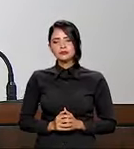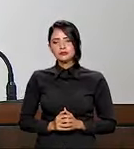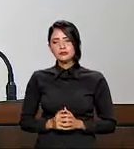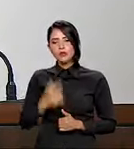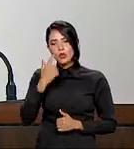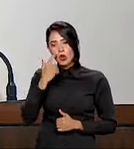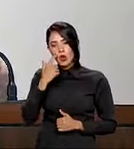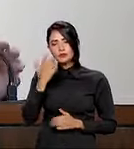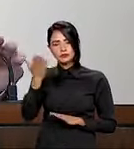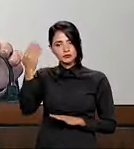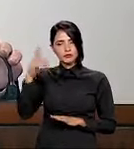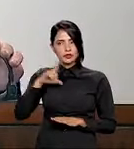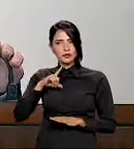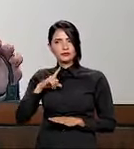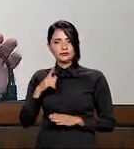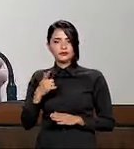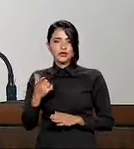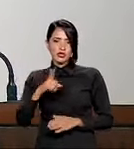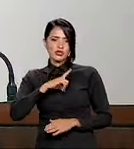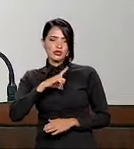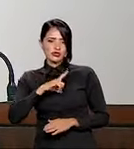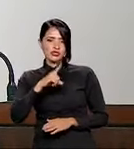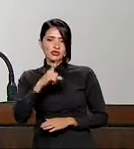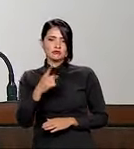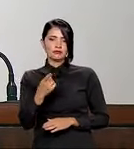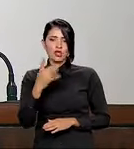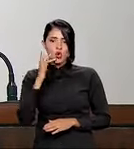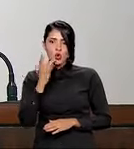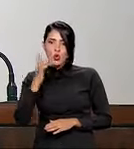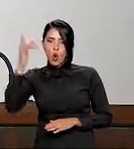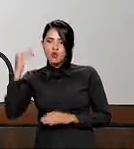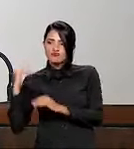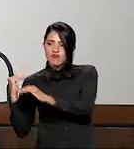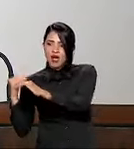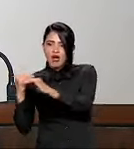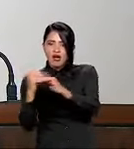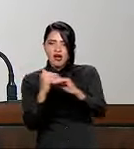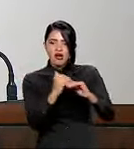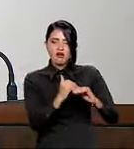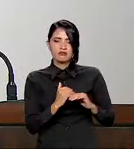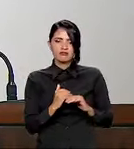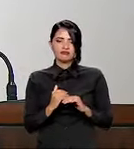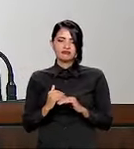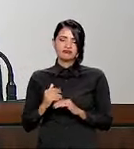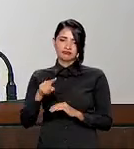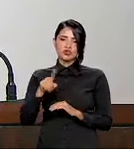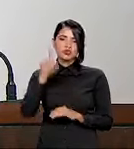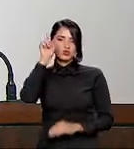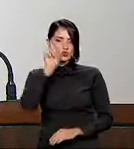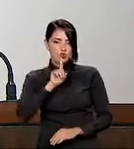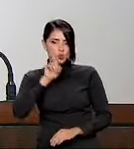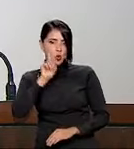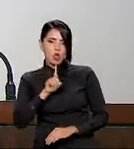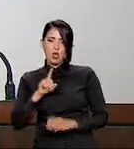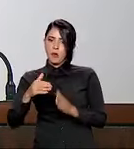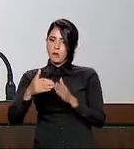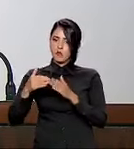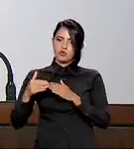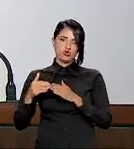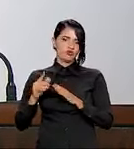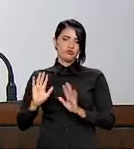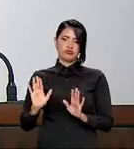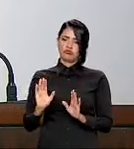Olha, quando nós tínhamos o ouro como paridade, os Estados Unidos não pediu para